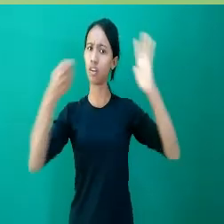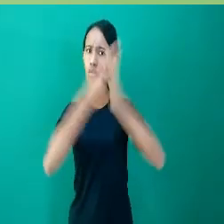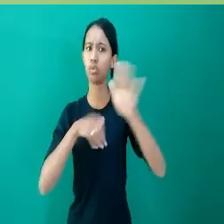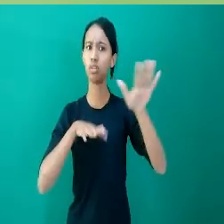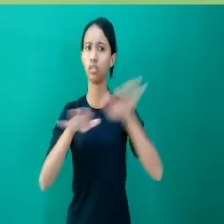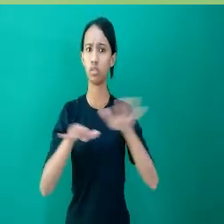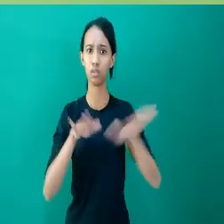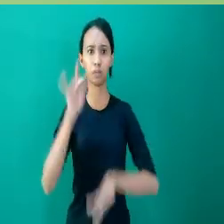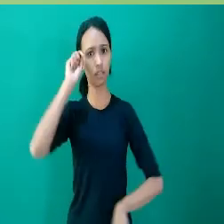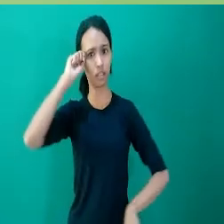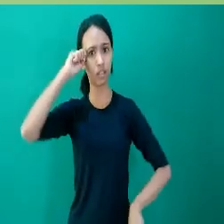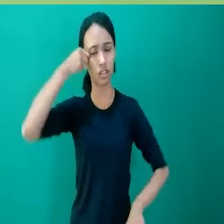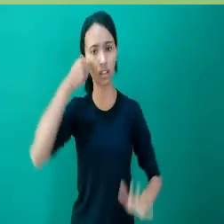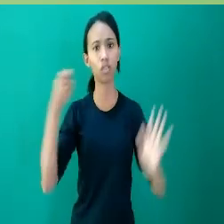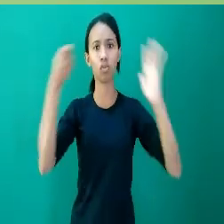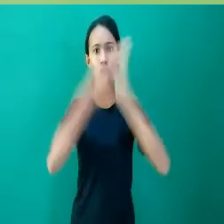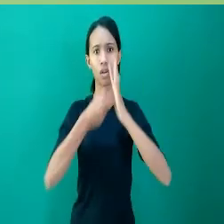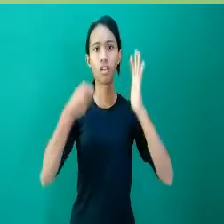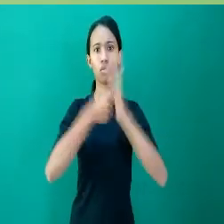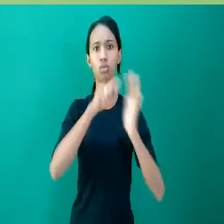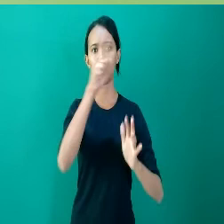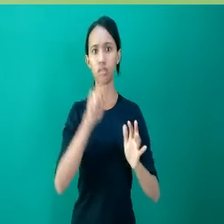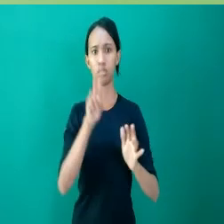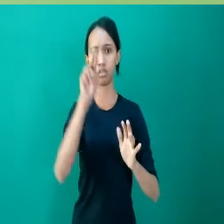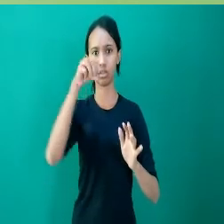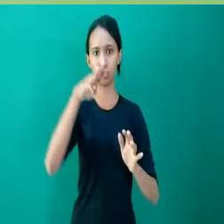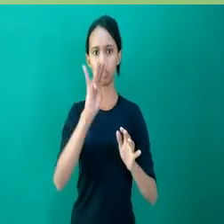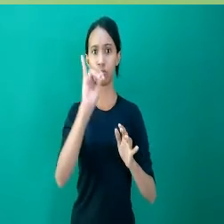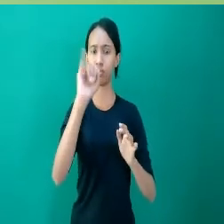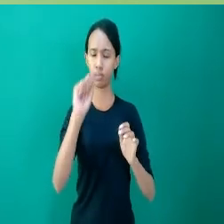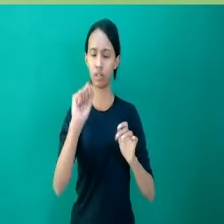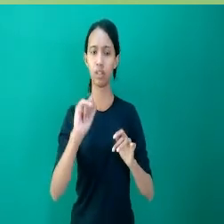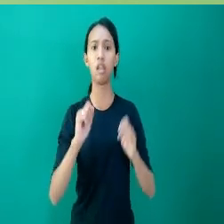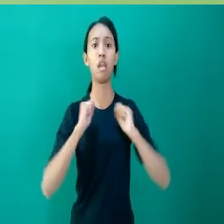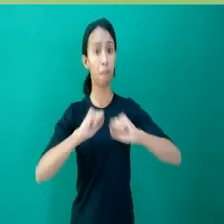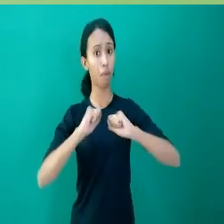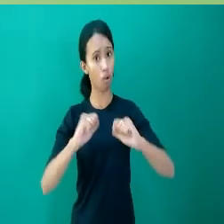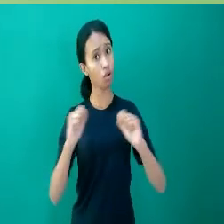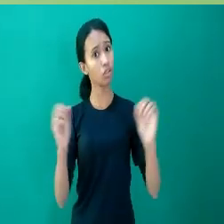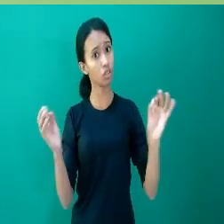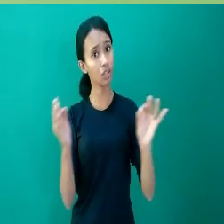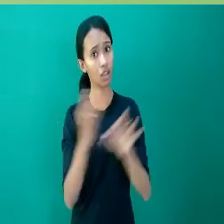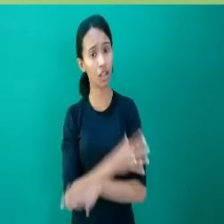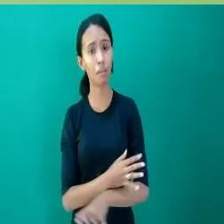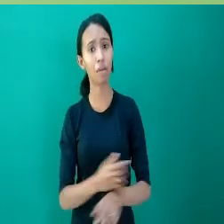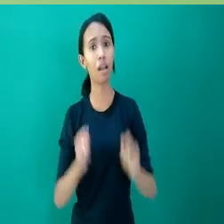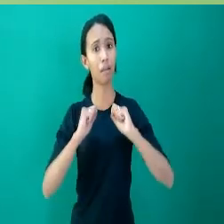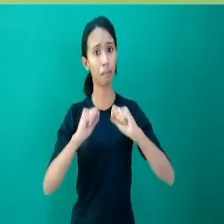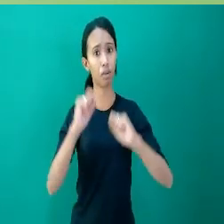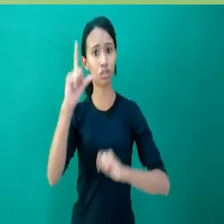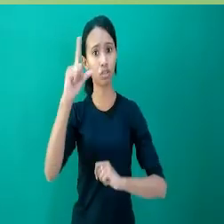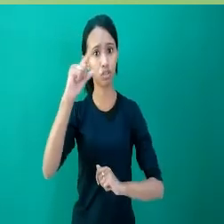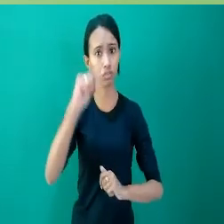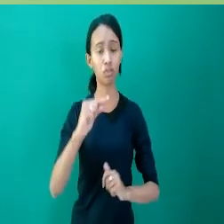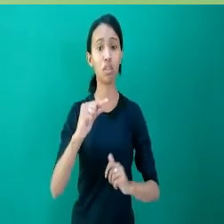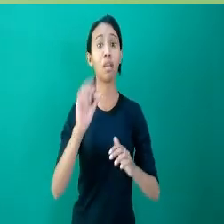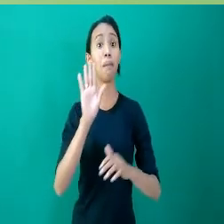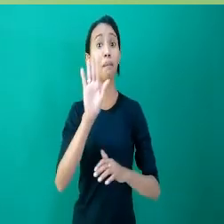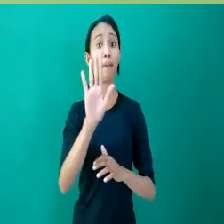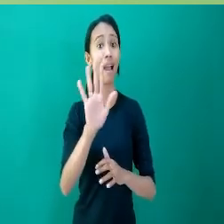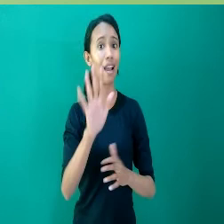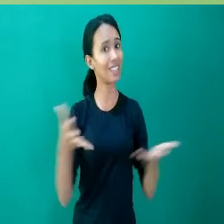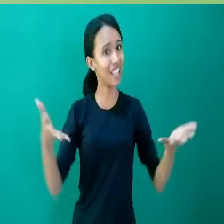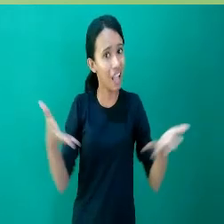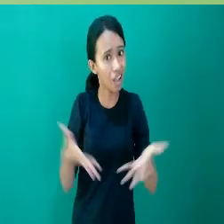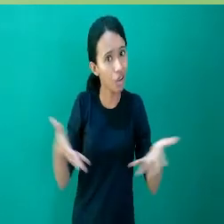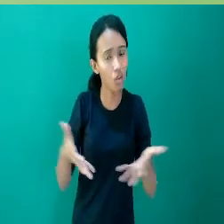relações étnico-raciais, possa ser diminuído, possa ser combatido. Mas, infelizmente, nos dias atuais, não é